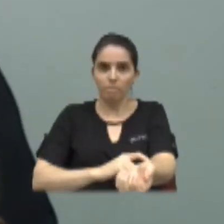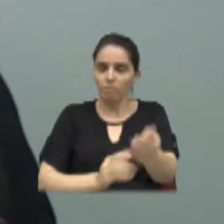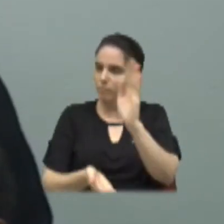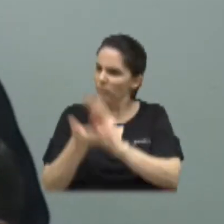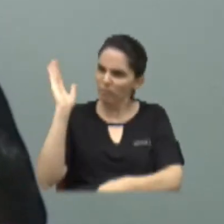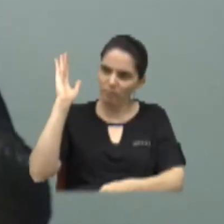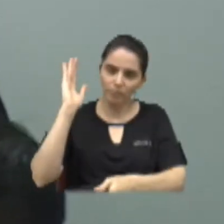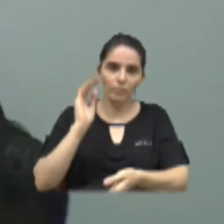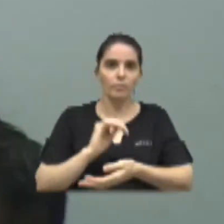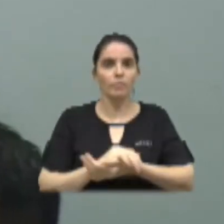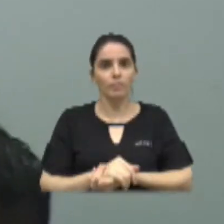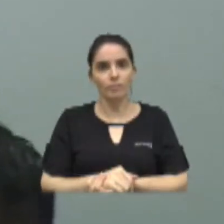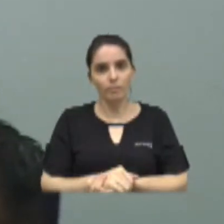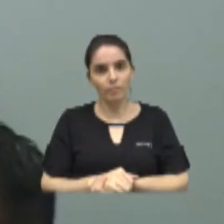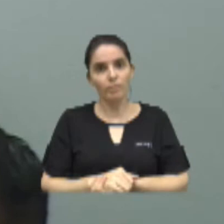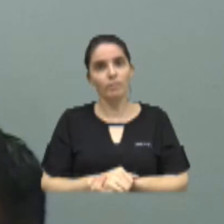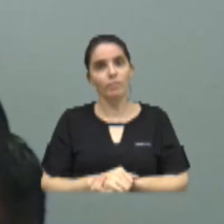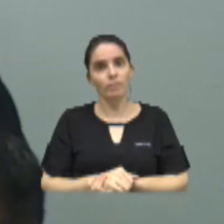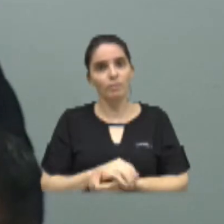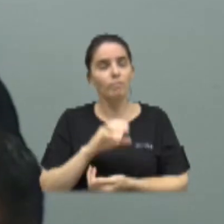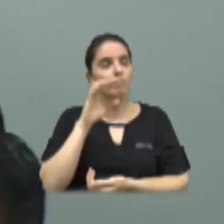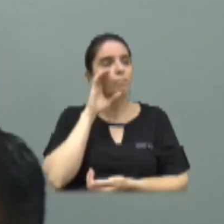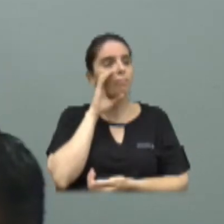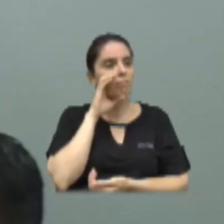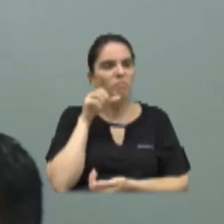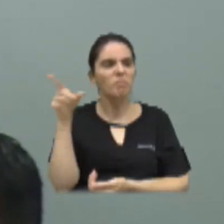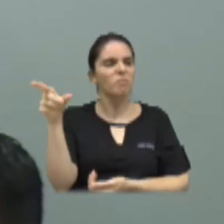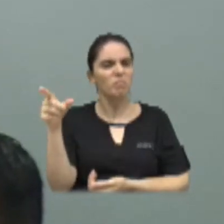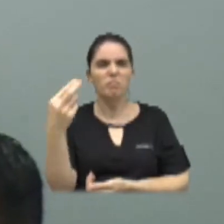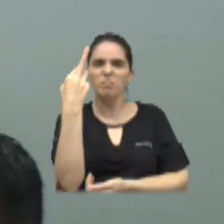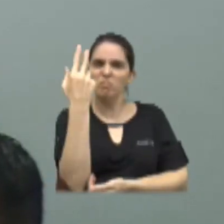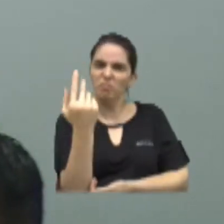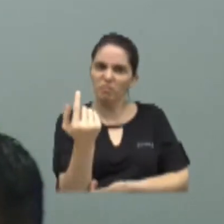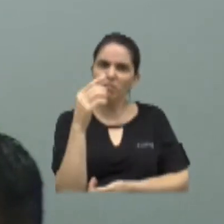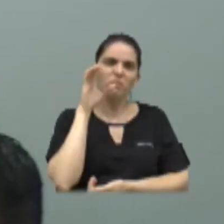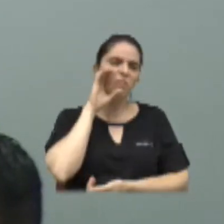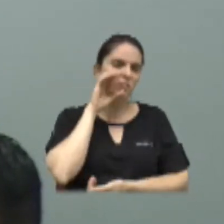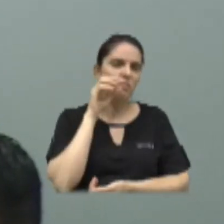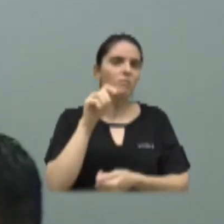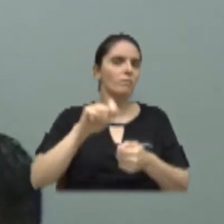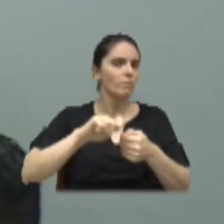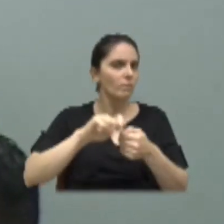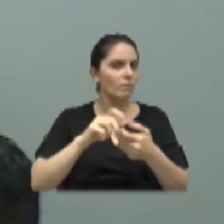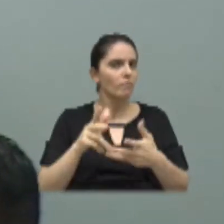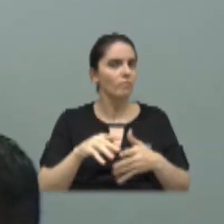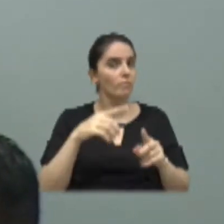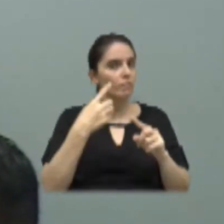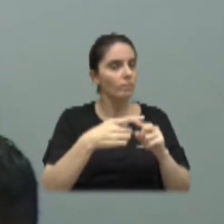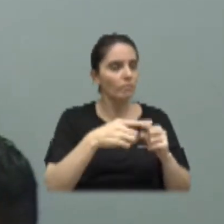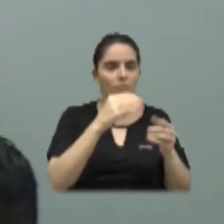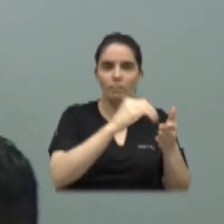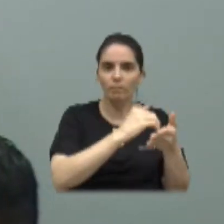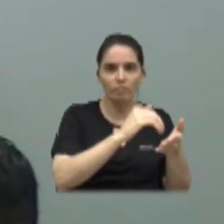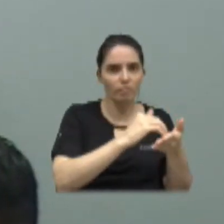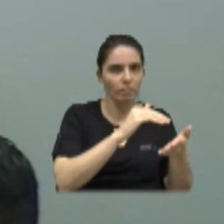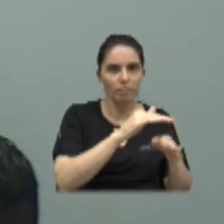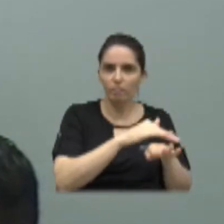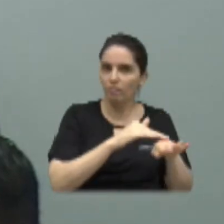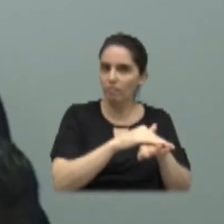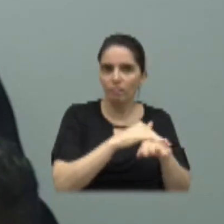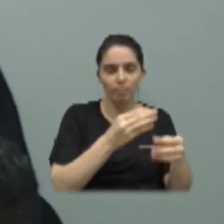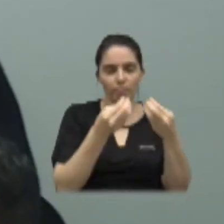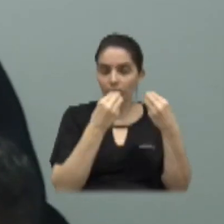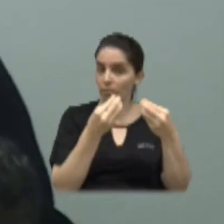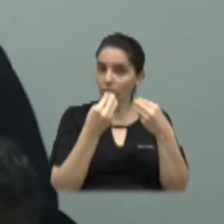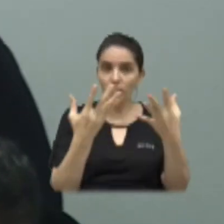embora. Eu falei, ele fez igualzinho eu faria. Porque a forma que foi, que o secretário comentou ali, não tem